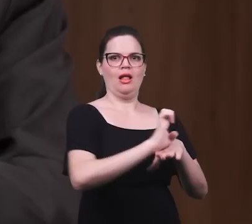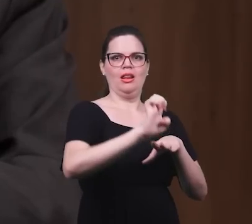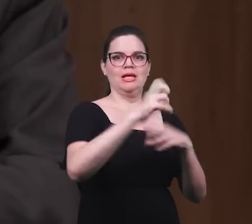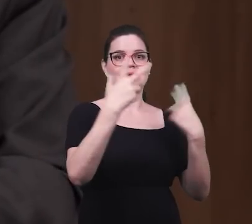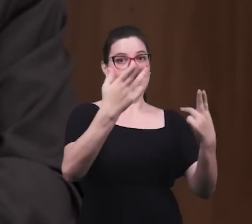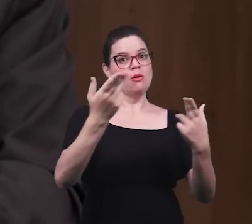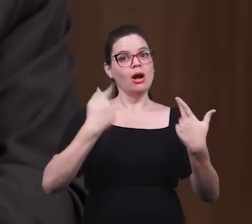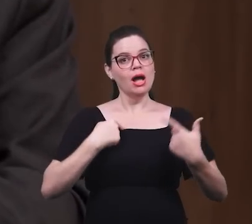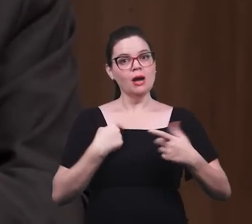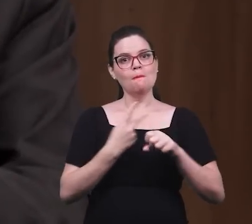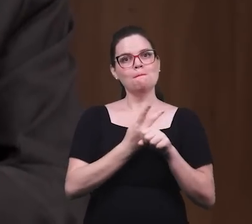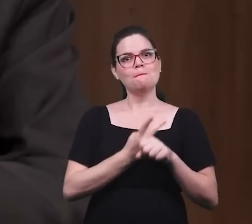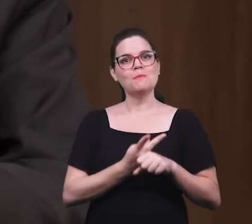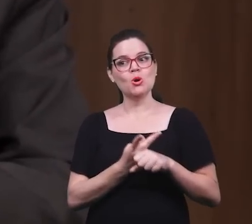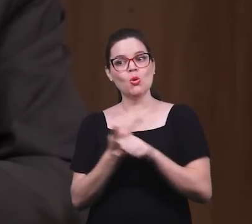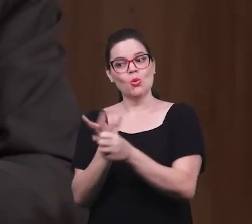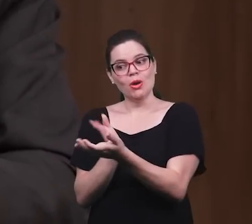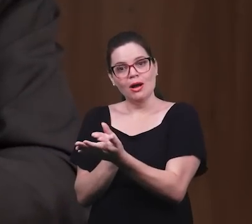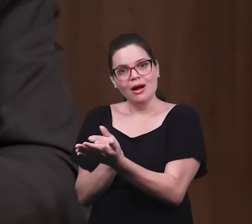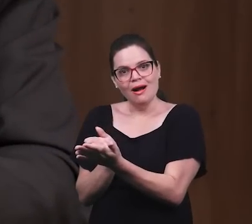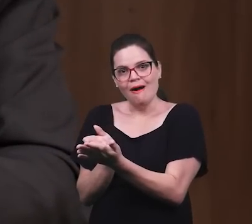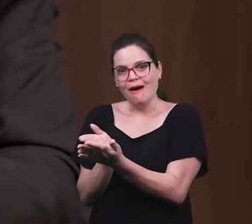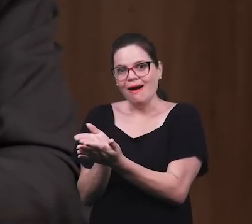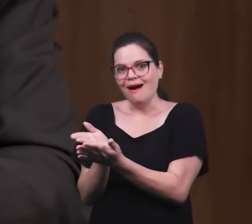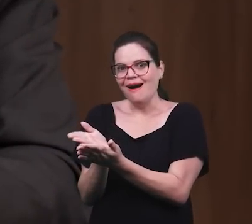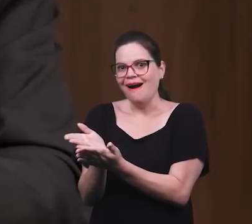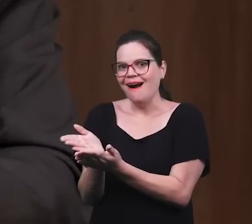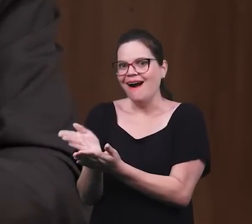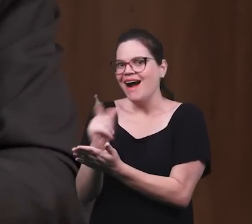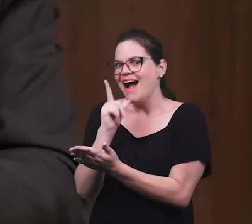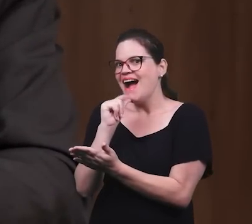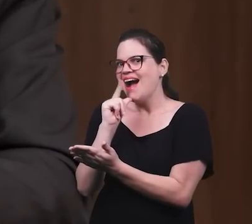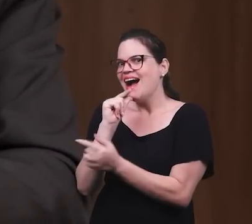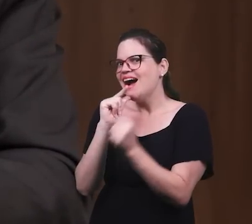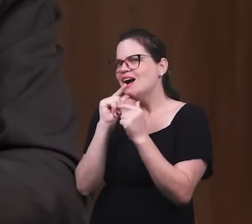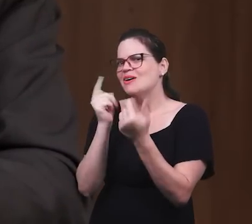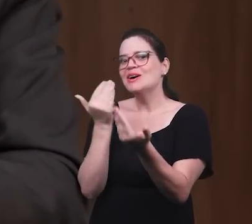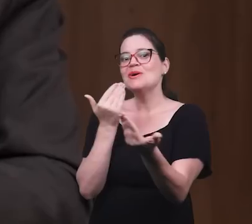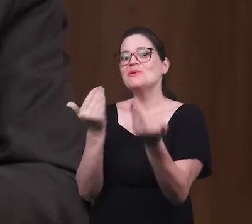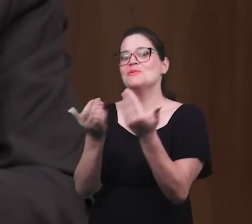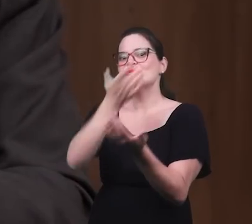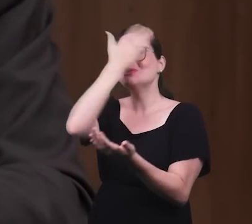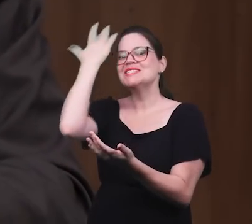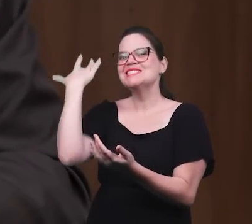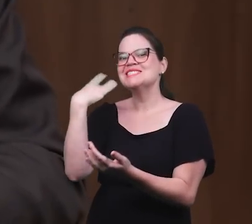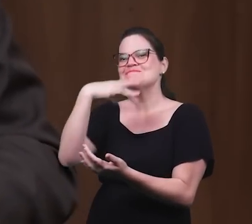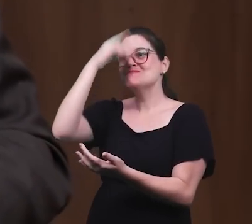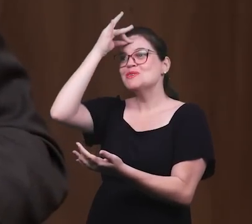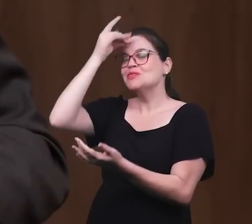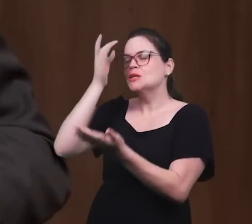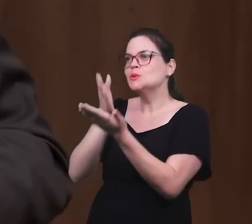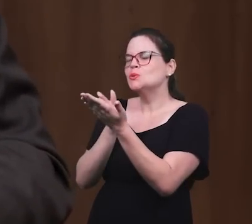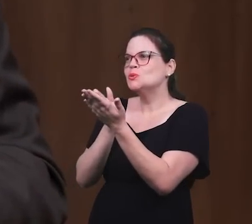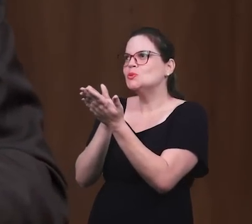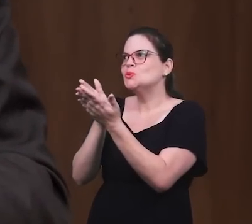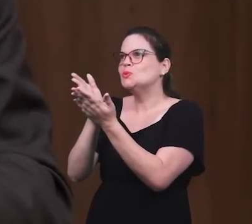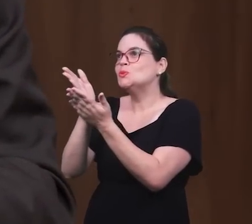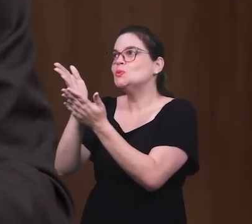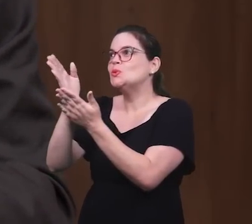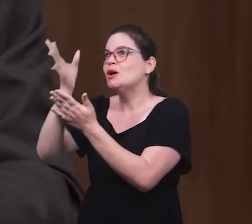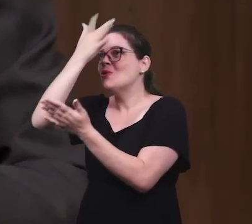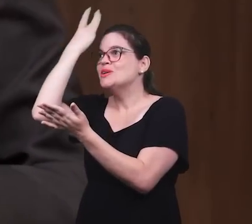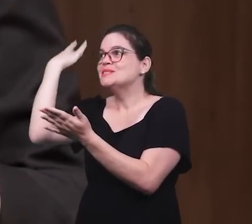vivas. Glória a Deus. Você vai buscar a fonte, a profecia vai te achar. E aí, a mulher